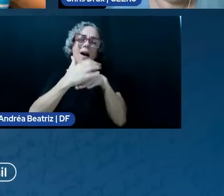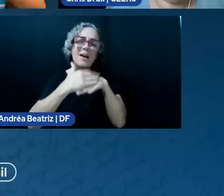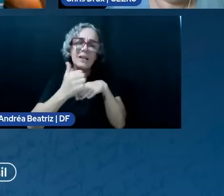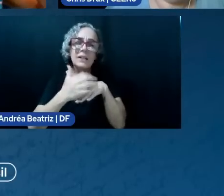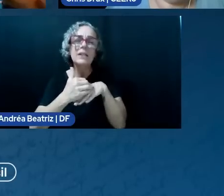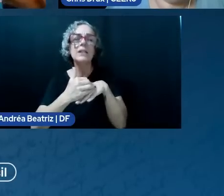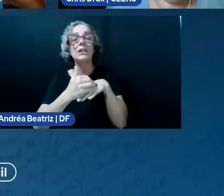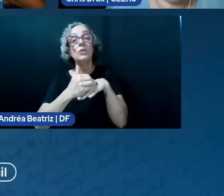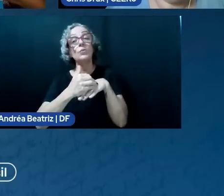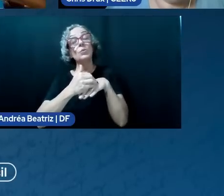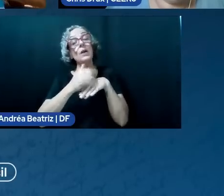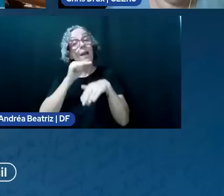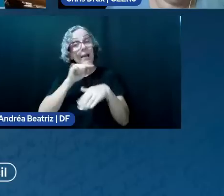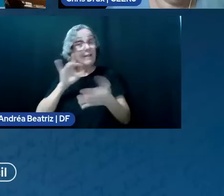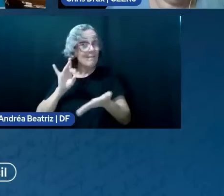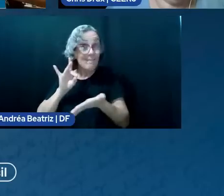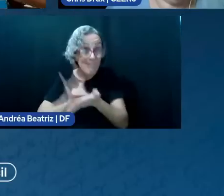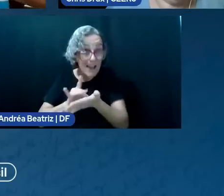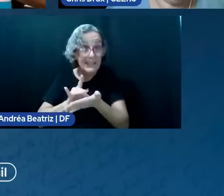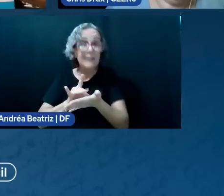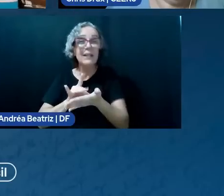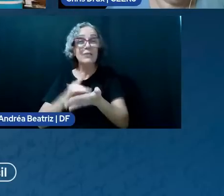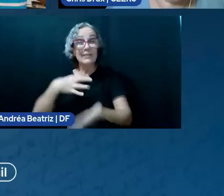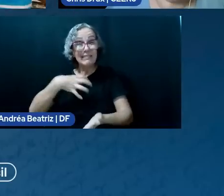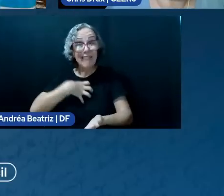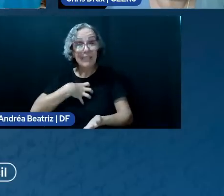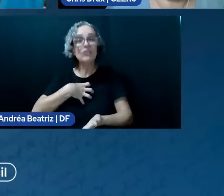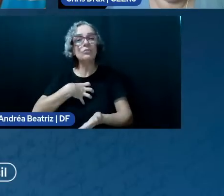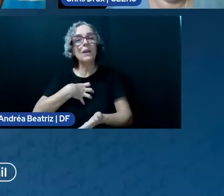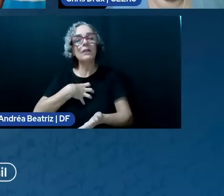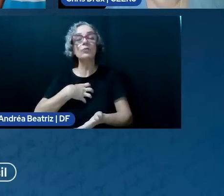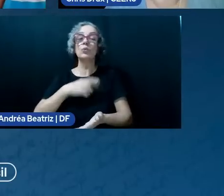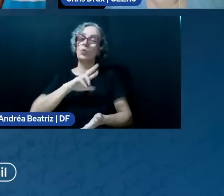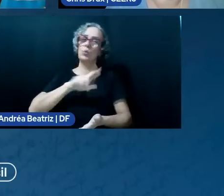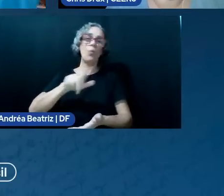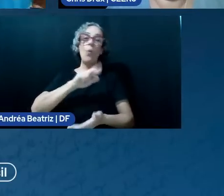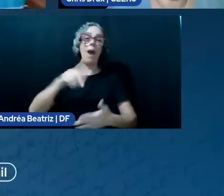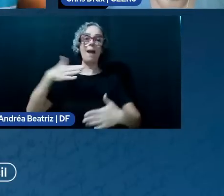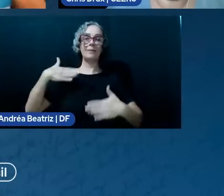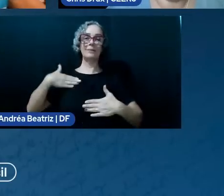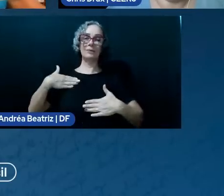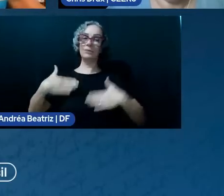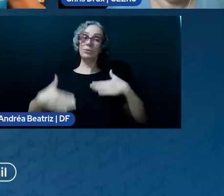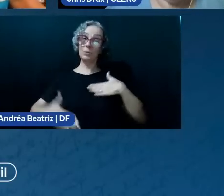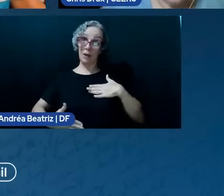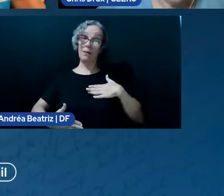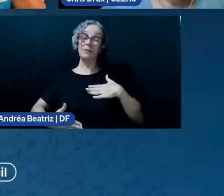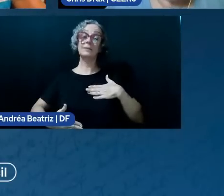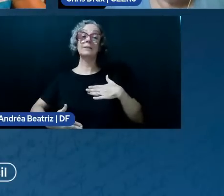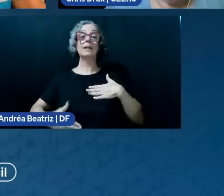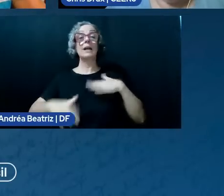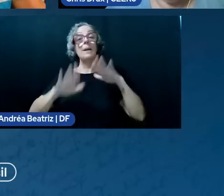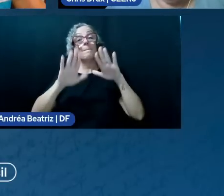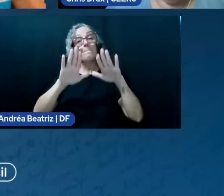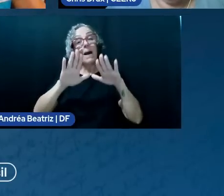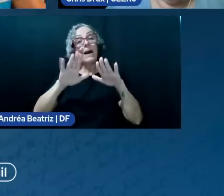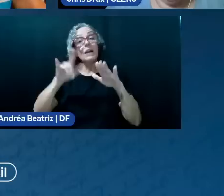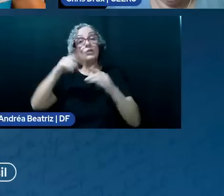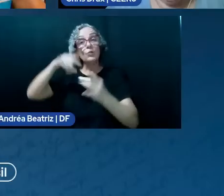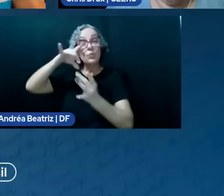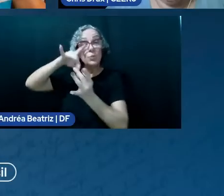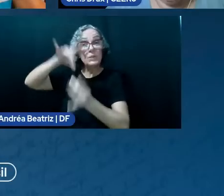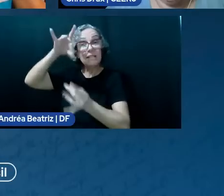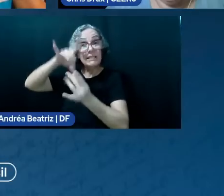a verdadeira afeição nada tem de carnal. Porém, ainda assim, os espíritos, quando se apegam a